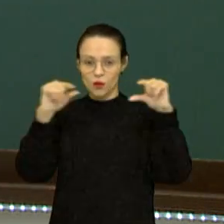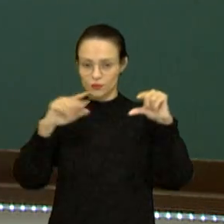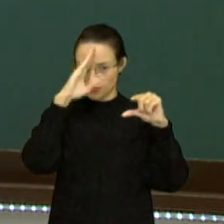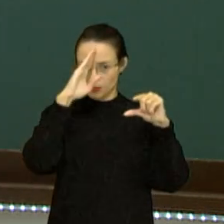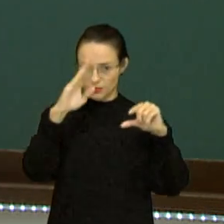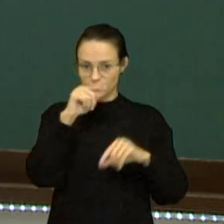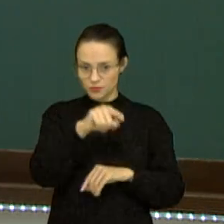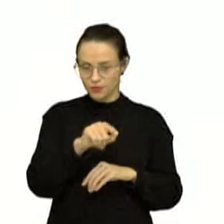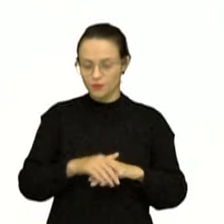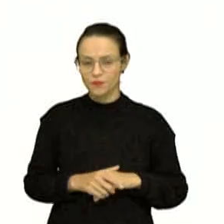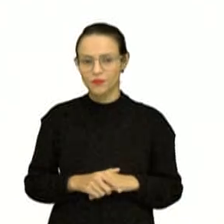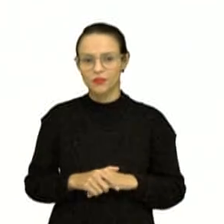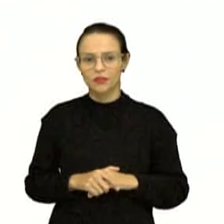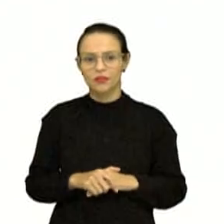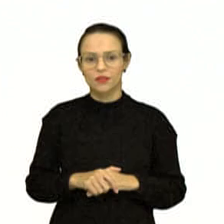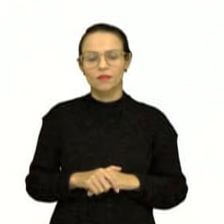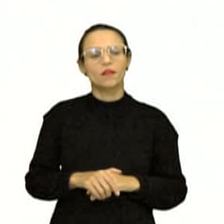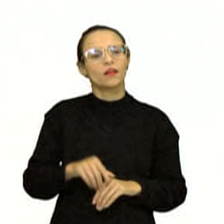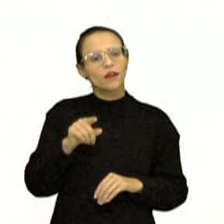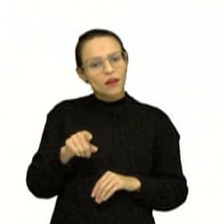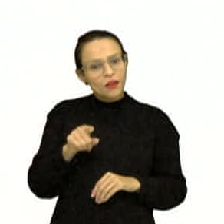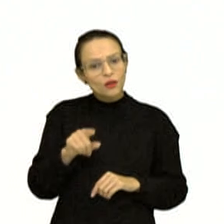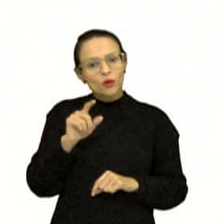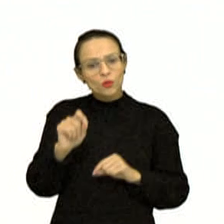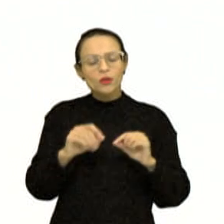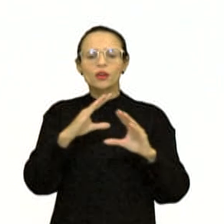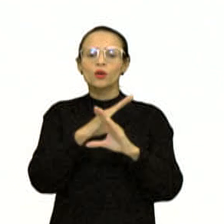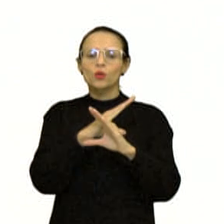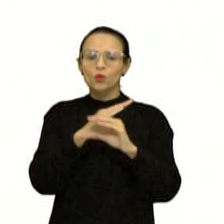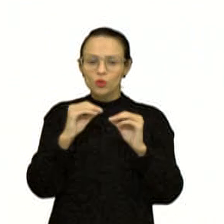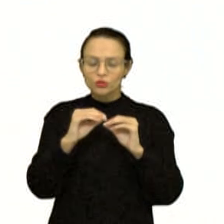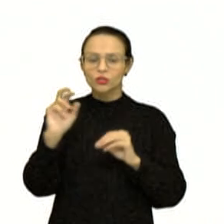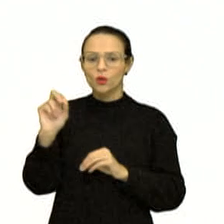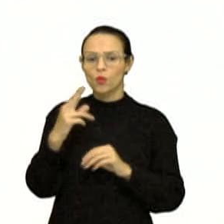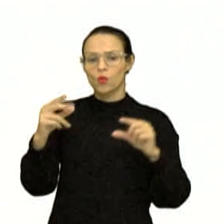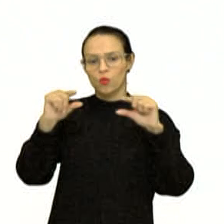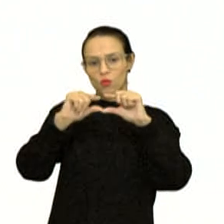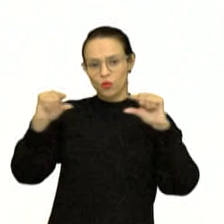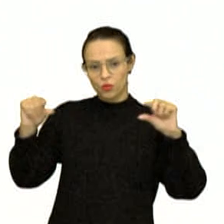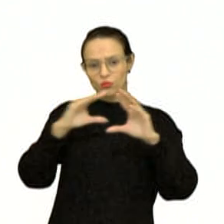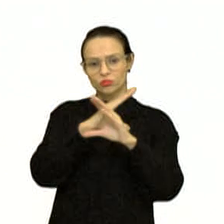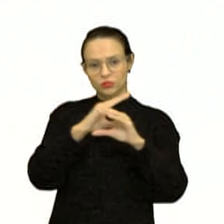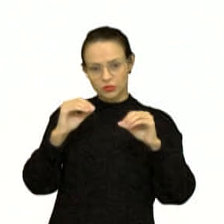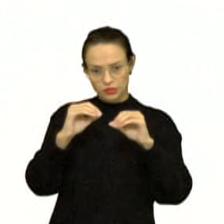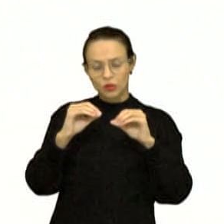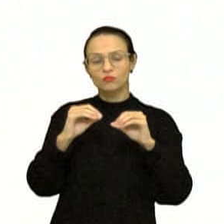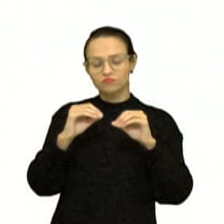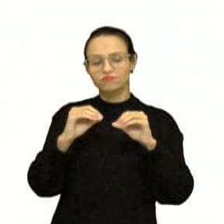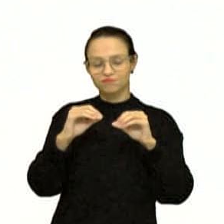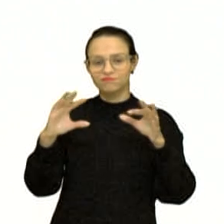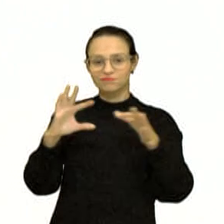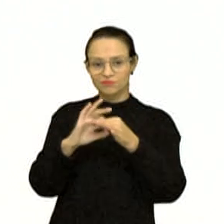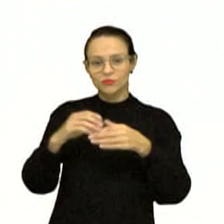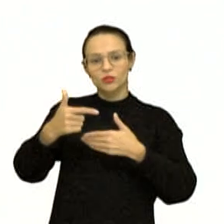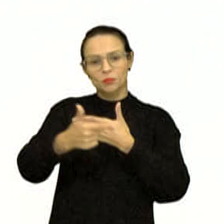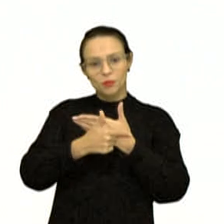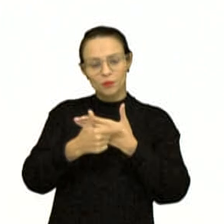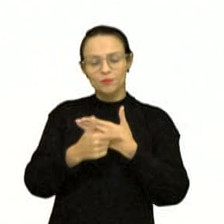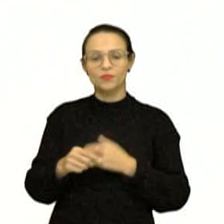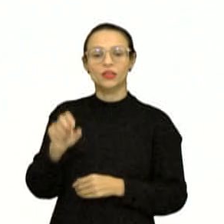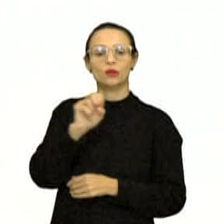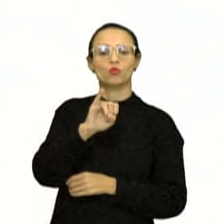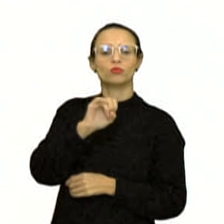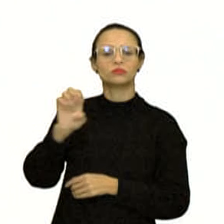principal. Elas são introduzidas por conjunções ou locuções conjuntivas, o se, o caso,